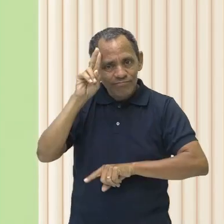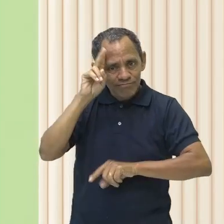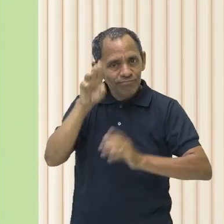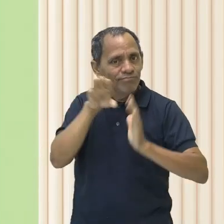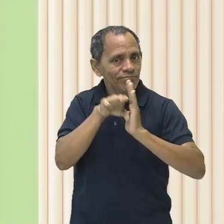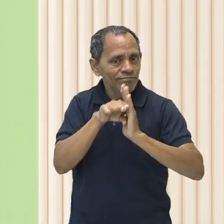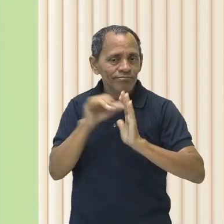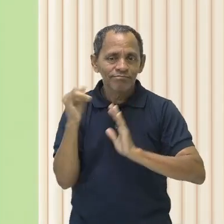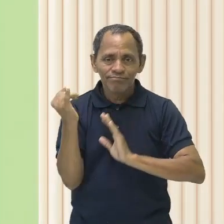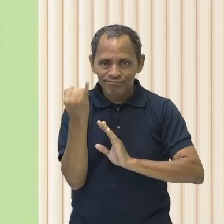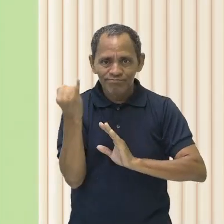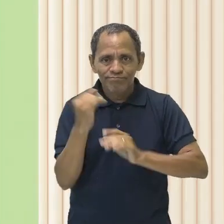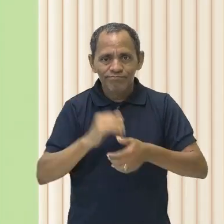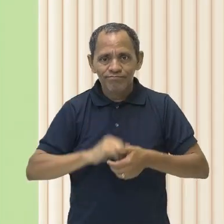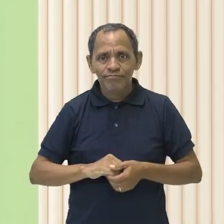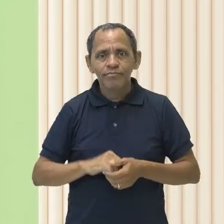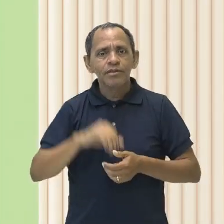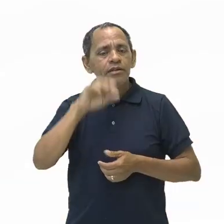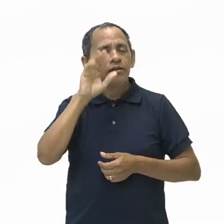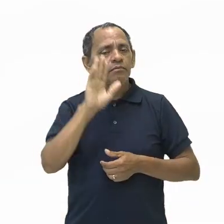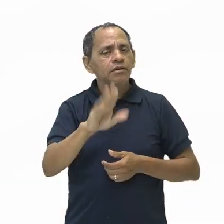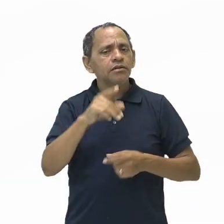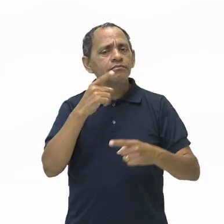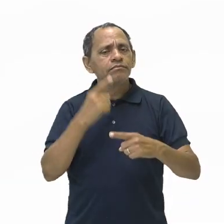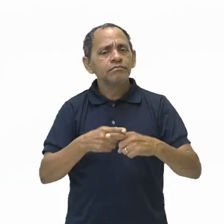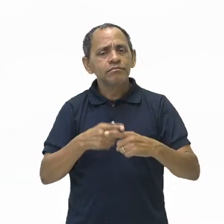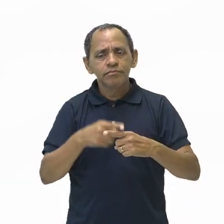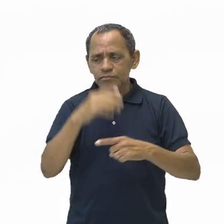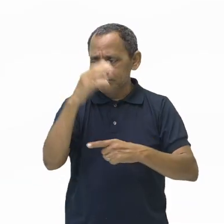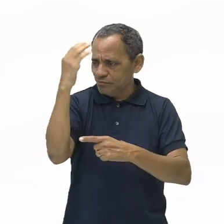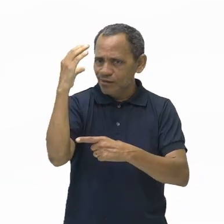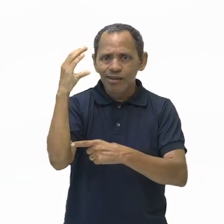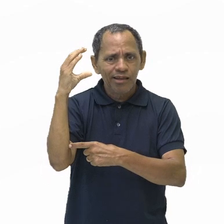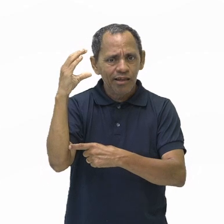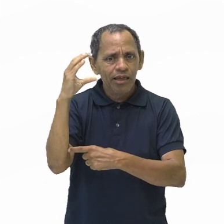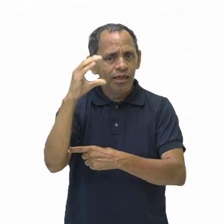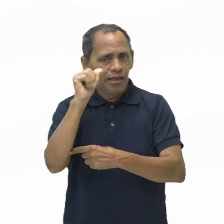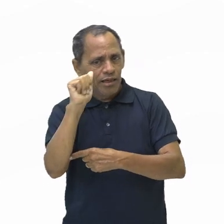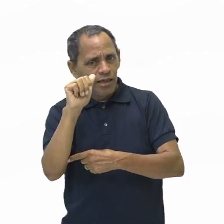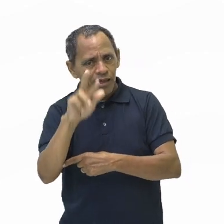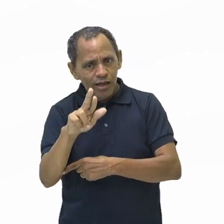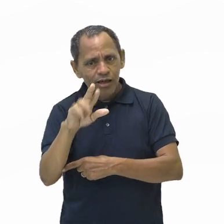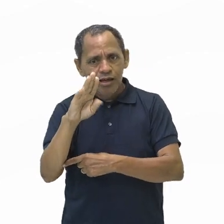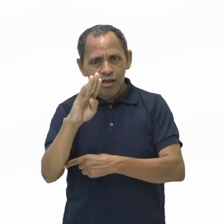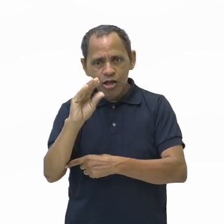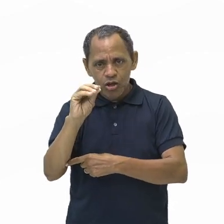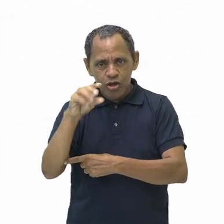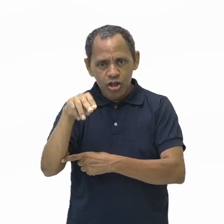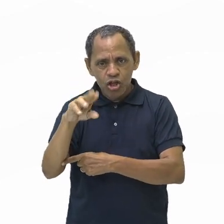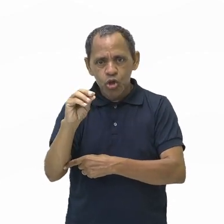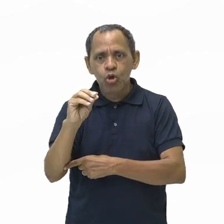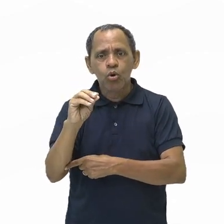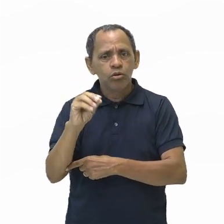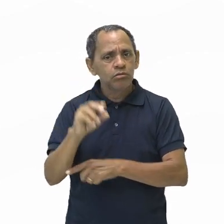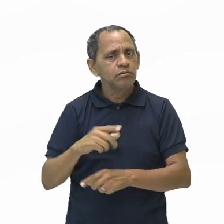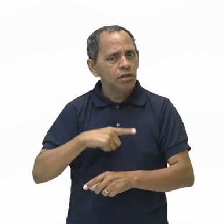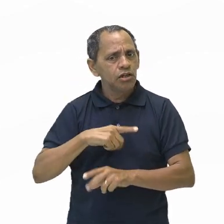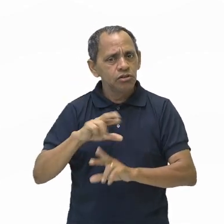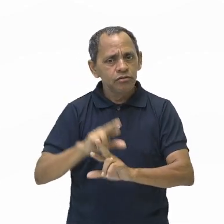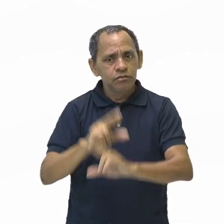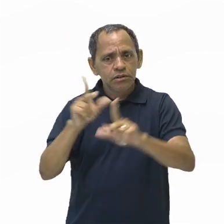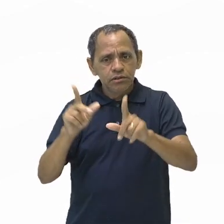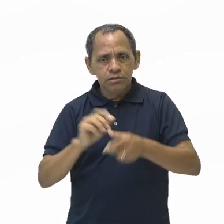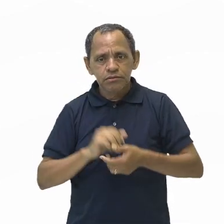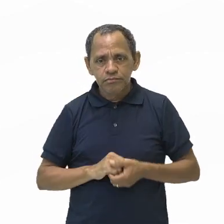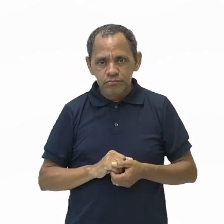muito importante. Mas por que o carbono? Dê uma olhada nessa pergunta. Por que o carbono ele é tão diferenciado?